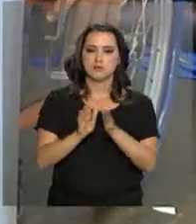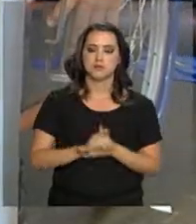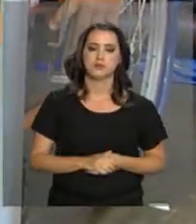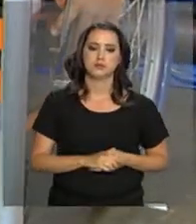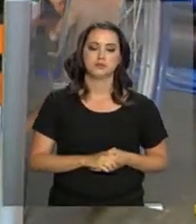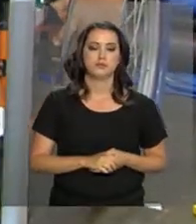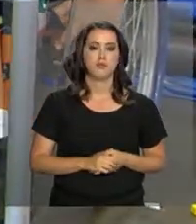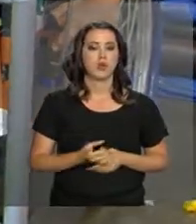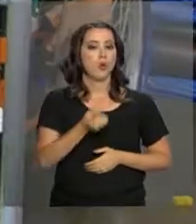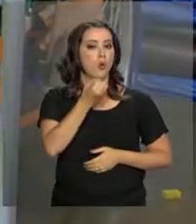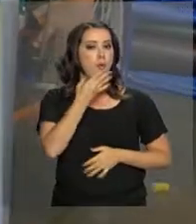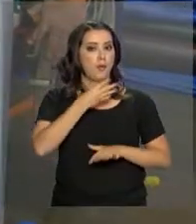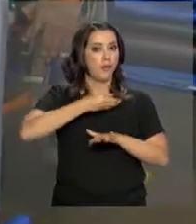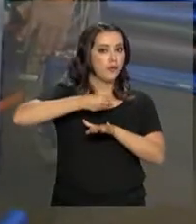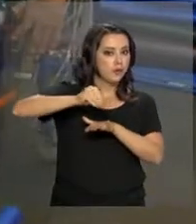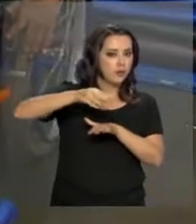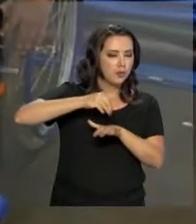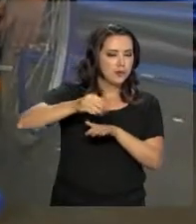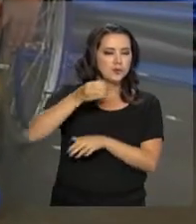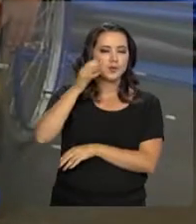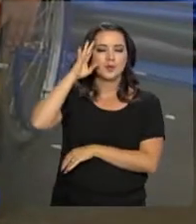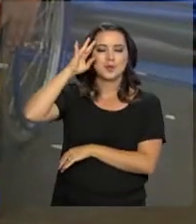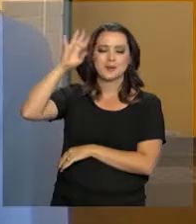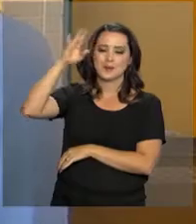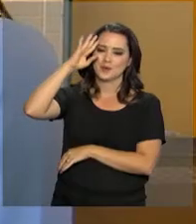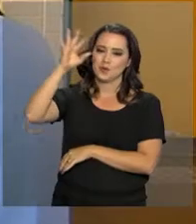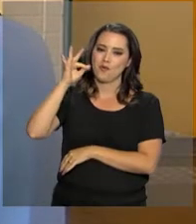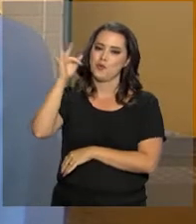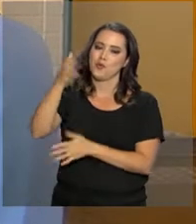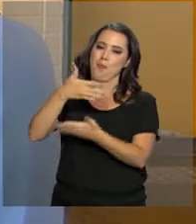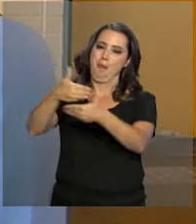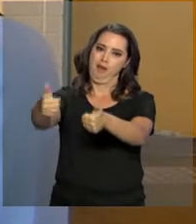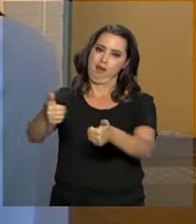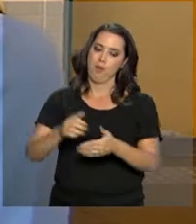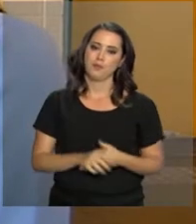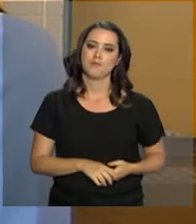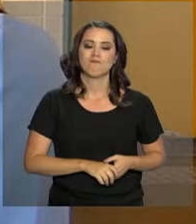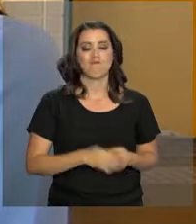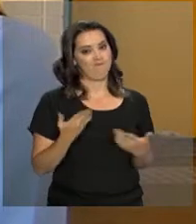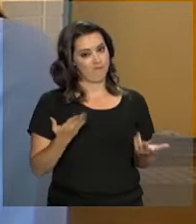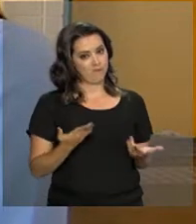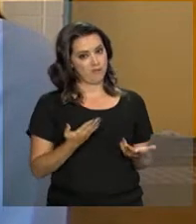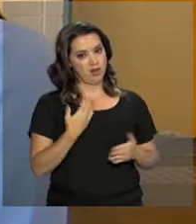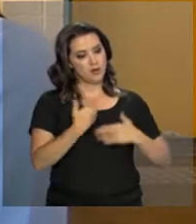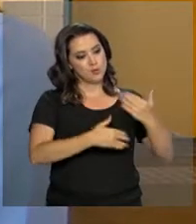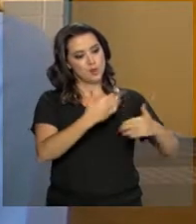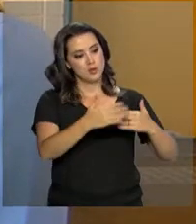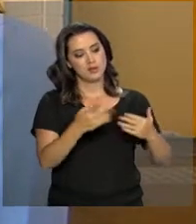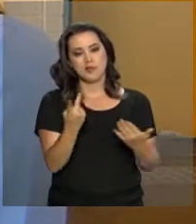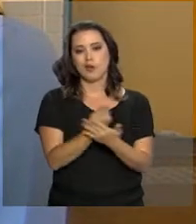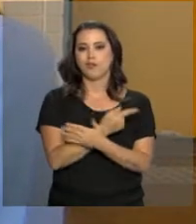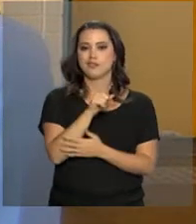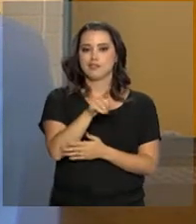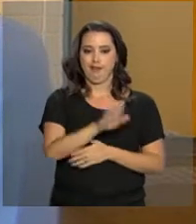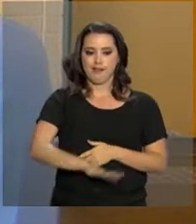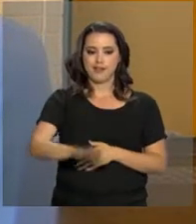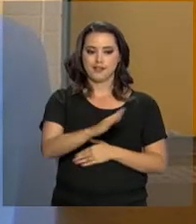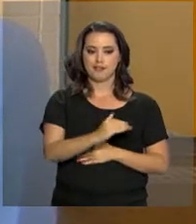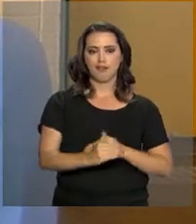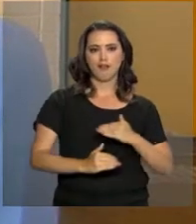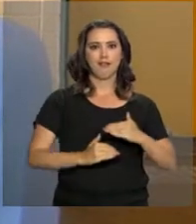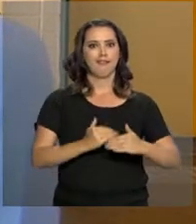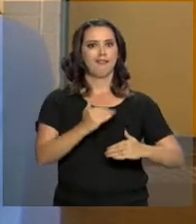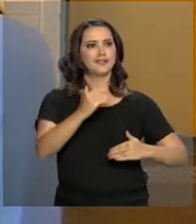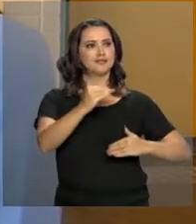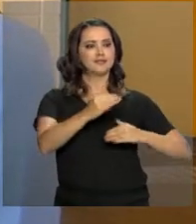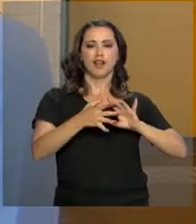Uma boa notícia para quem sonha com um futuro melhor para todos. À medida que esse processo vai acontecendo, a criança vai ganhando autonomia, né? E a